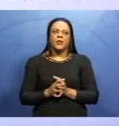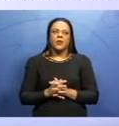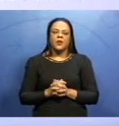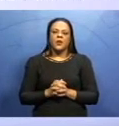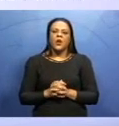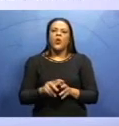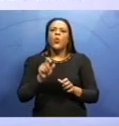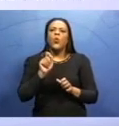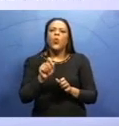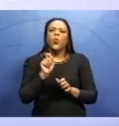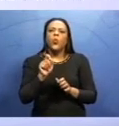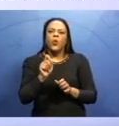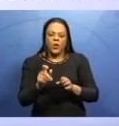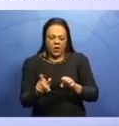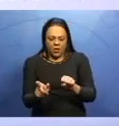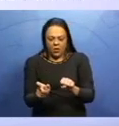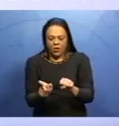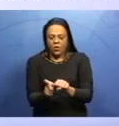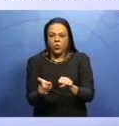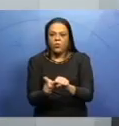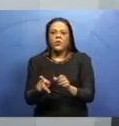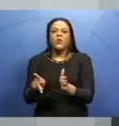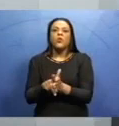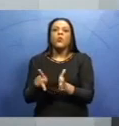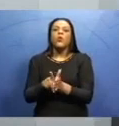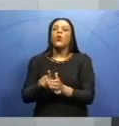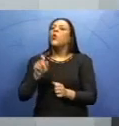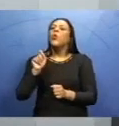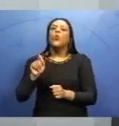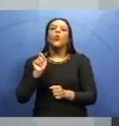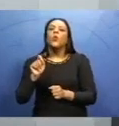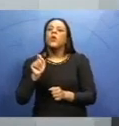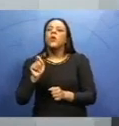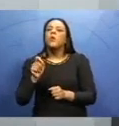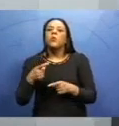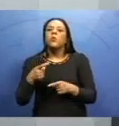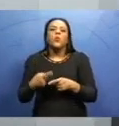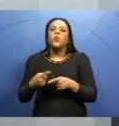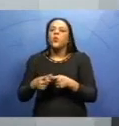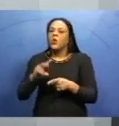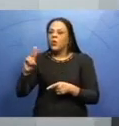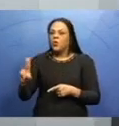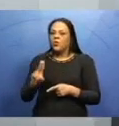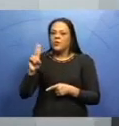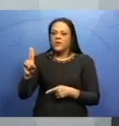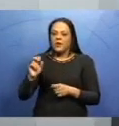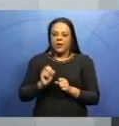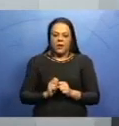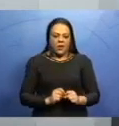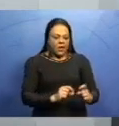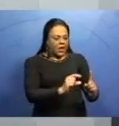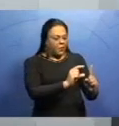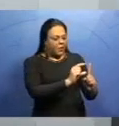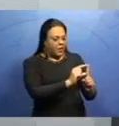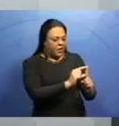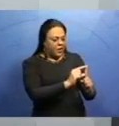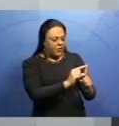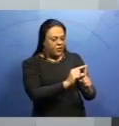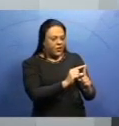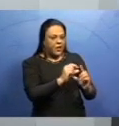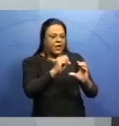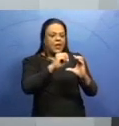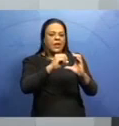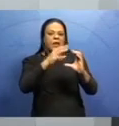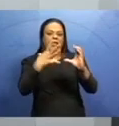O que é substantivo próprio? O que quer dizer? Para que serve? É a palavra que designa seres individuais